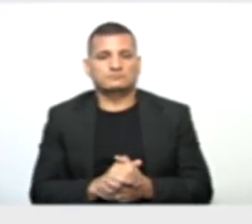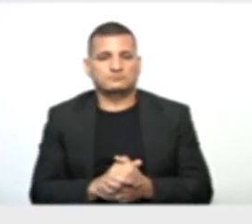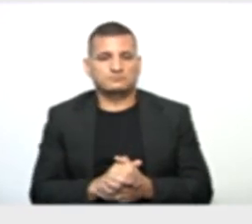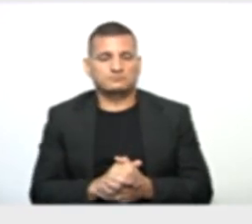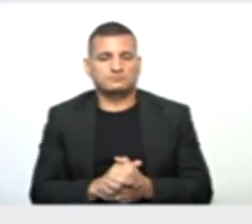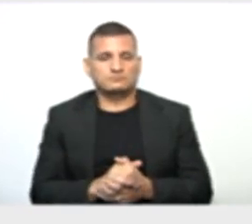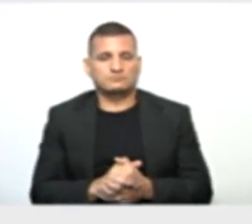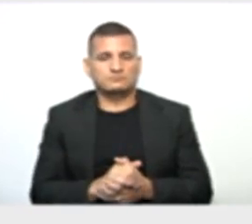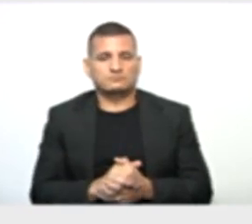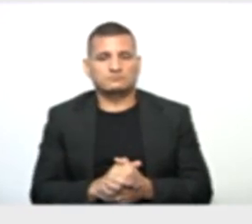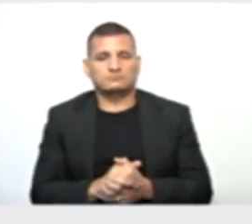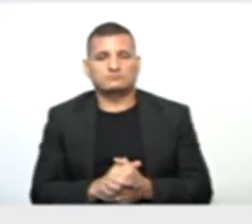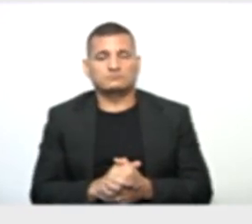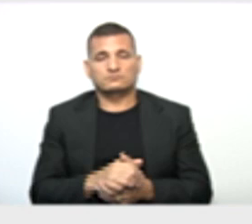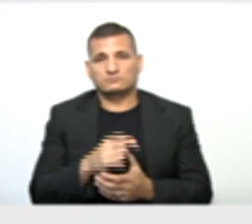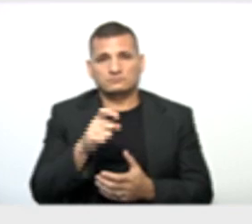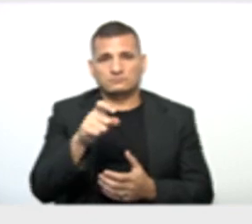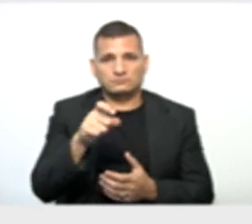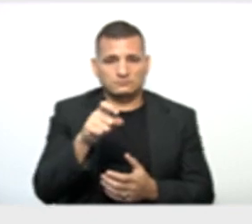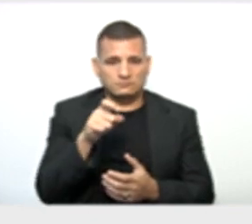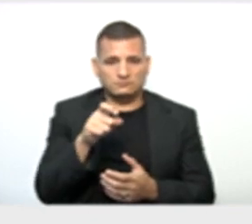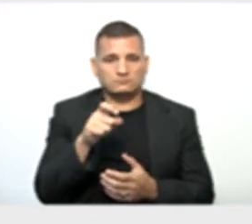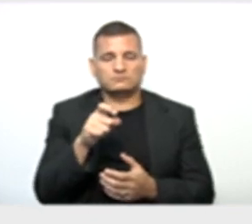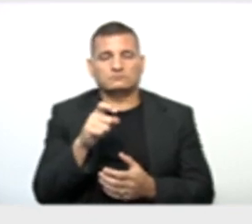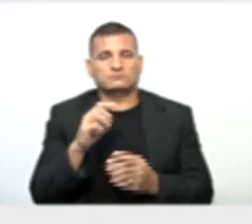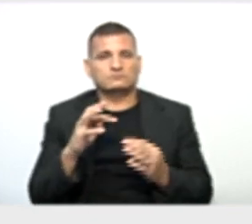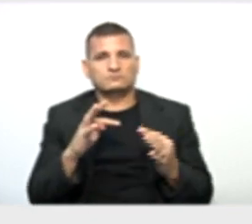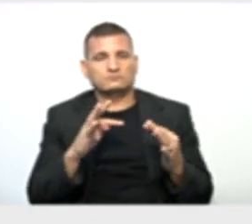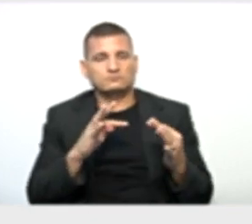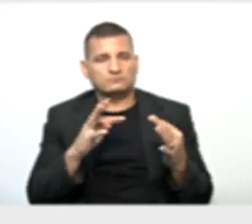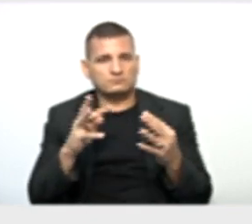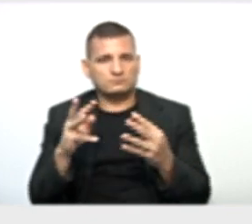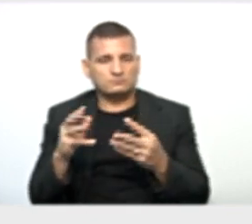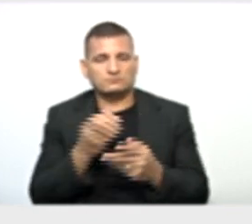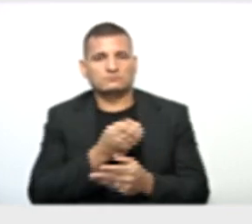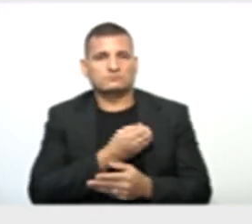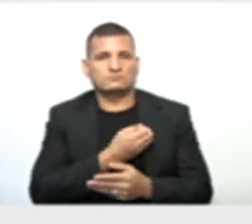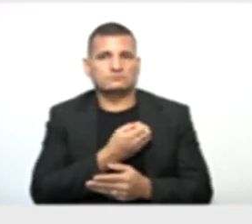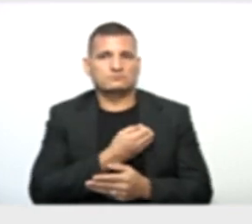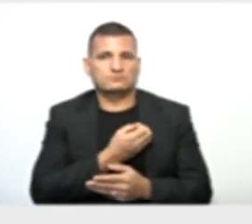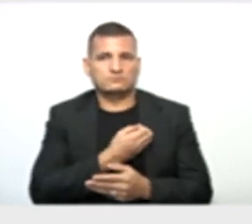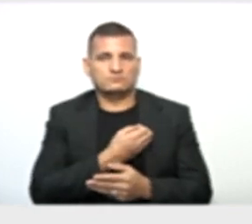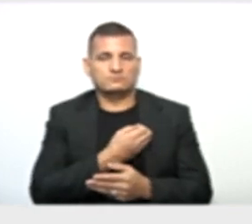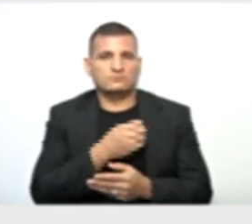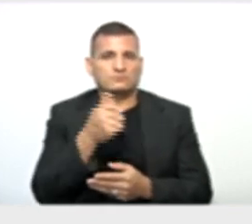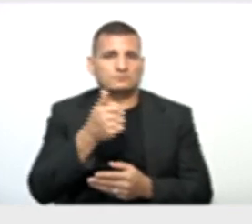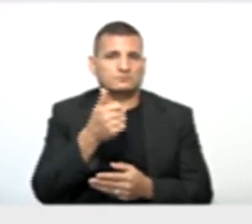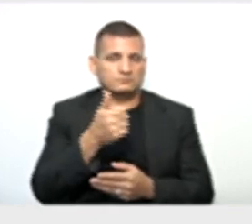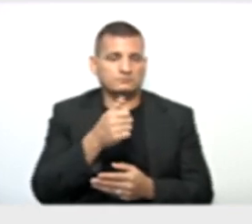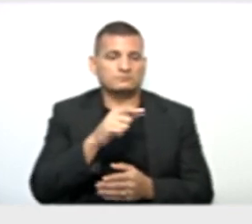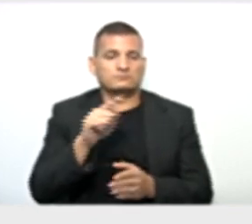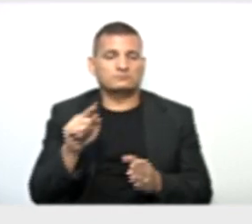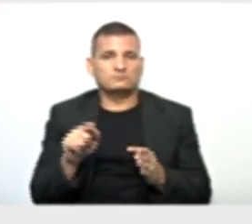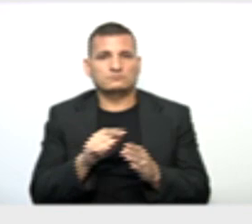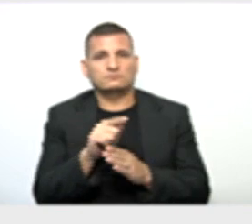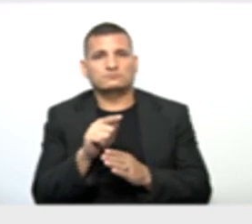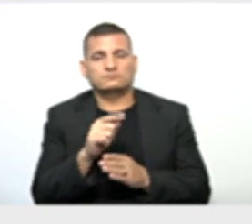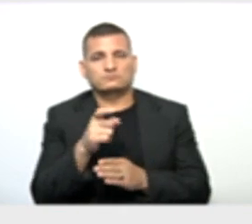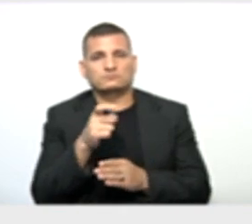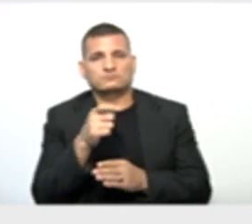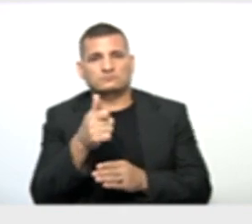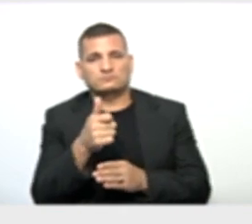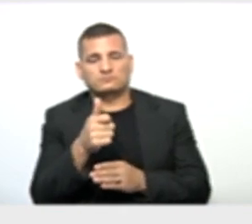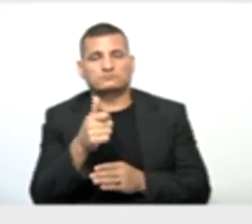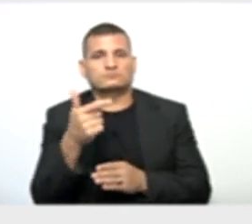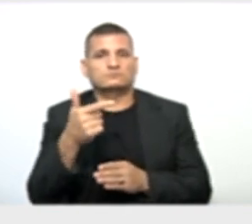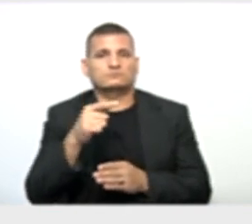vai acontecer com o x? O x vai assumir todos esses valores. Na primeira vez que executar o laço, o x vai ser 1. Na segunda vez que